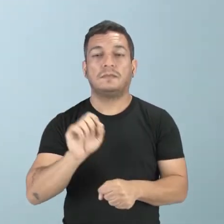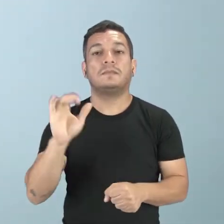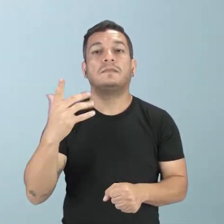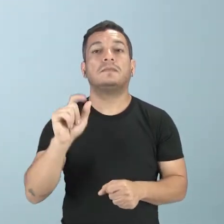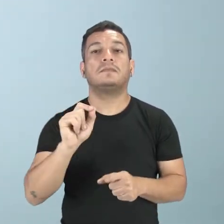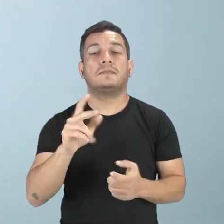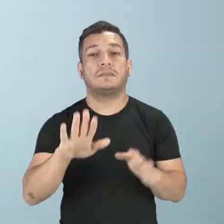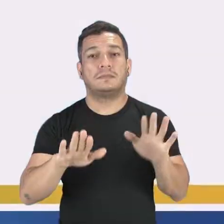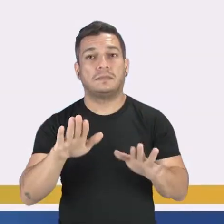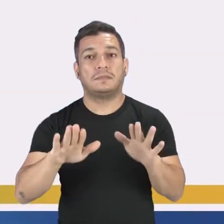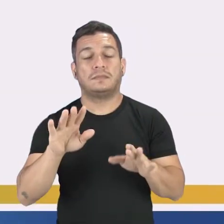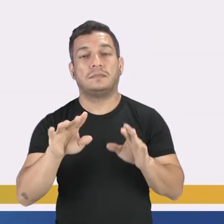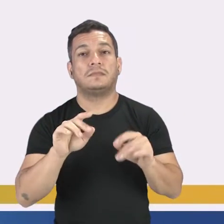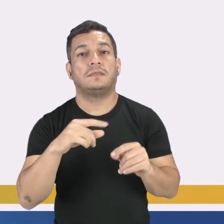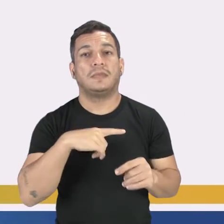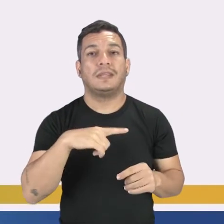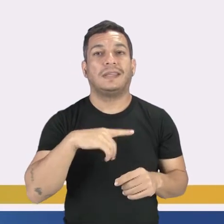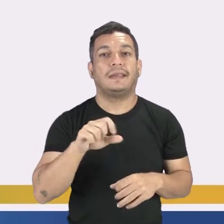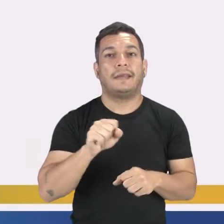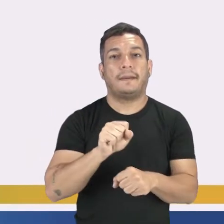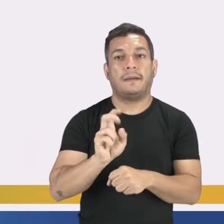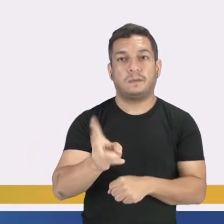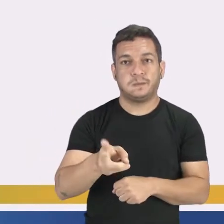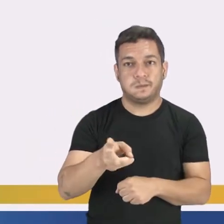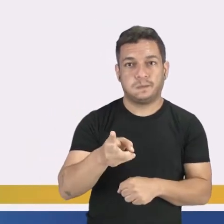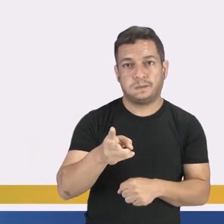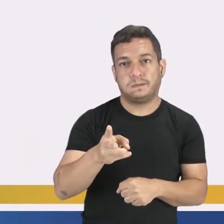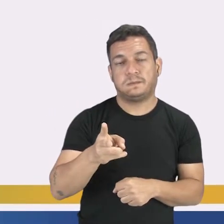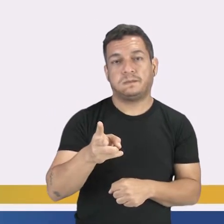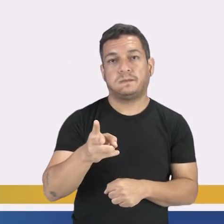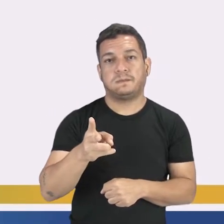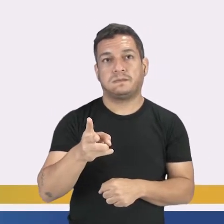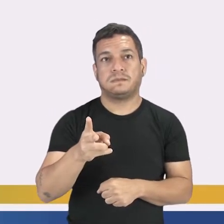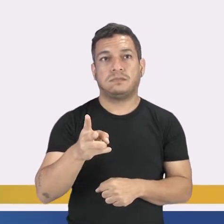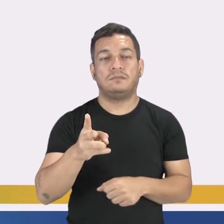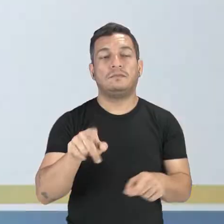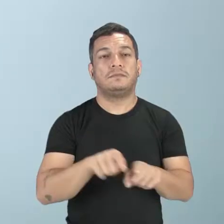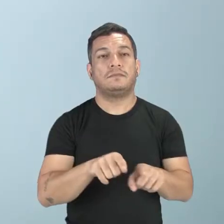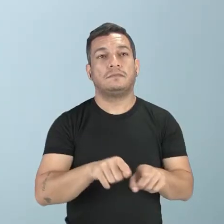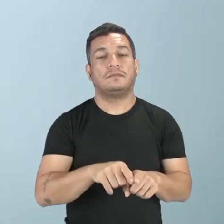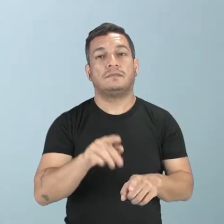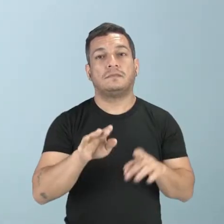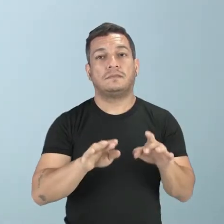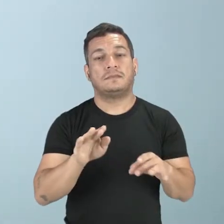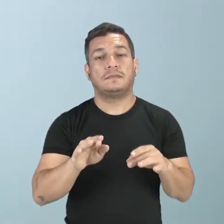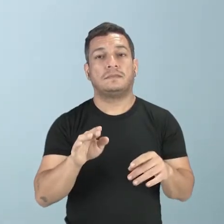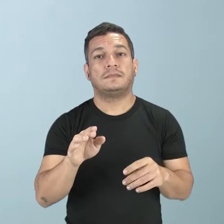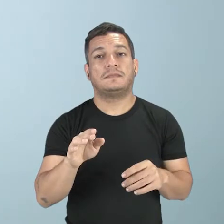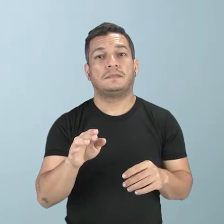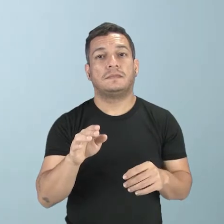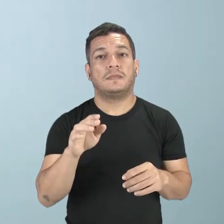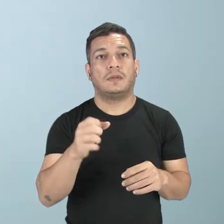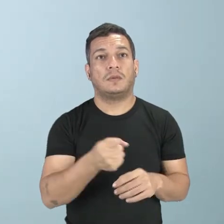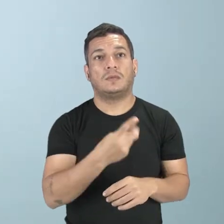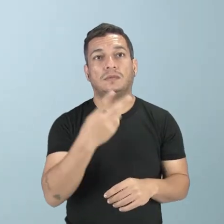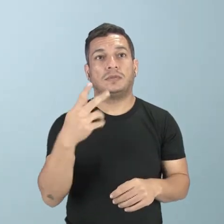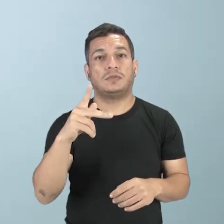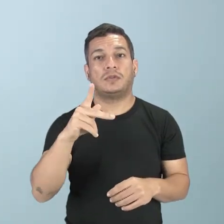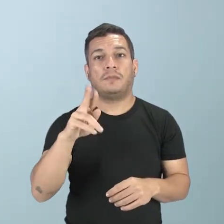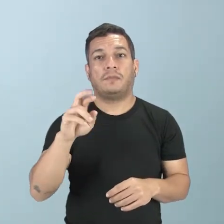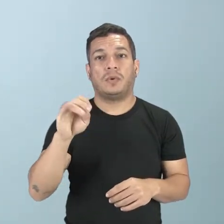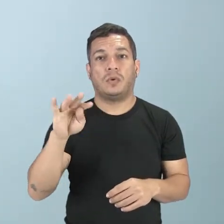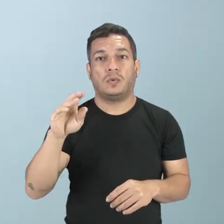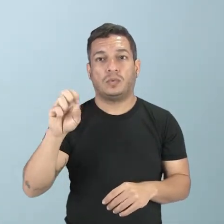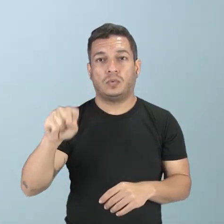é que nem sempre a gente tem estabilidade e, além do mais, nem sempre essa quantidade de prótons que está presente no